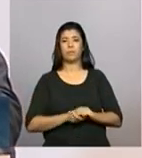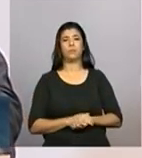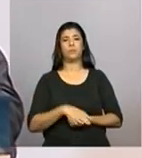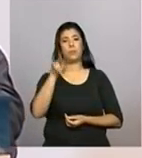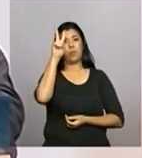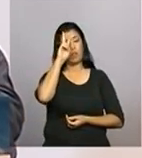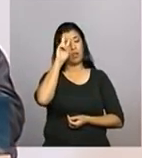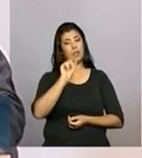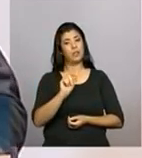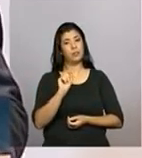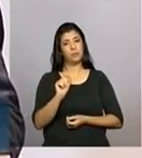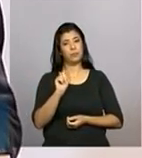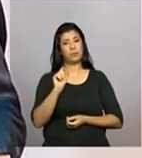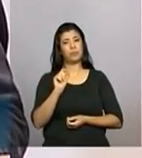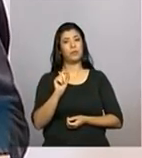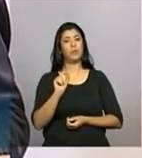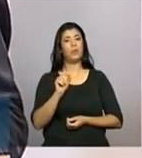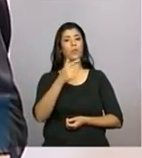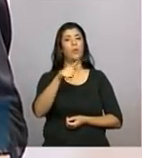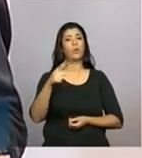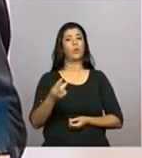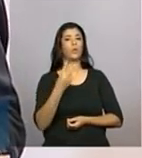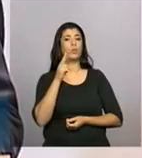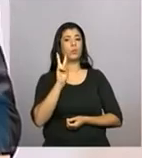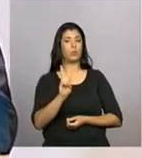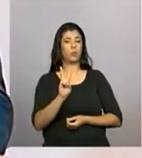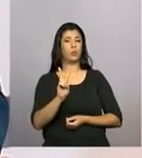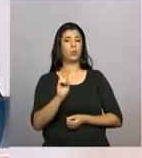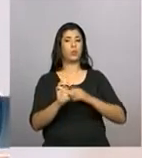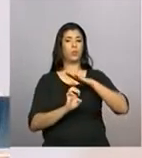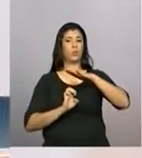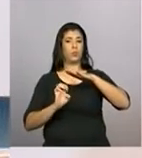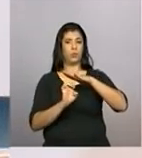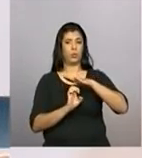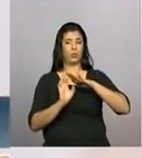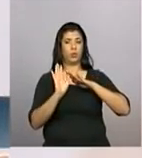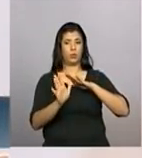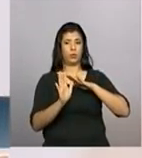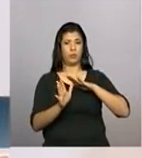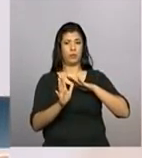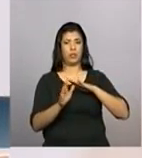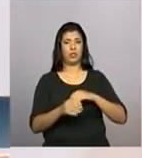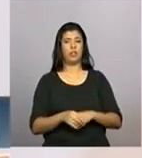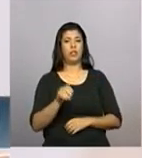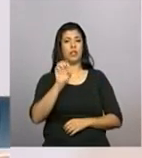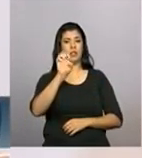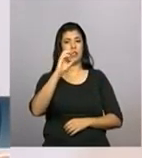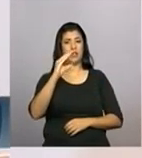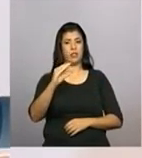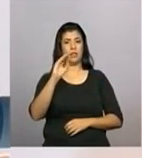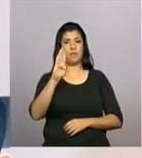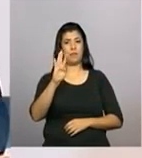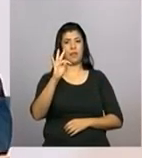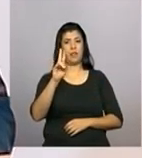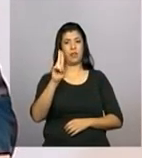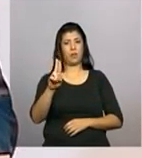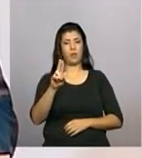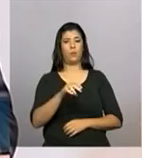lembrar aqui de duas outras empresas também que fazem parte desse ministério, a CBTU e a